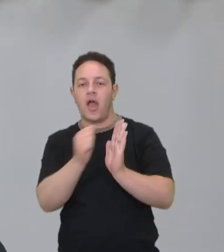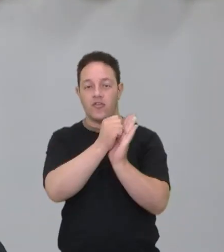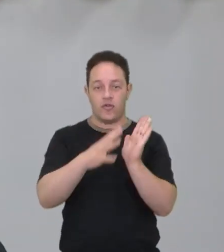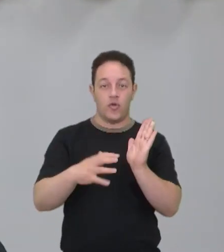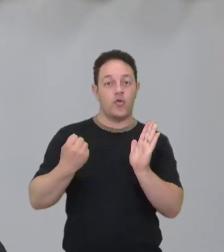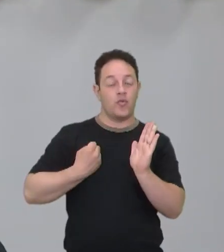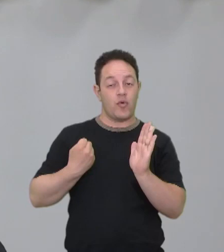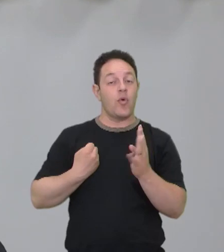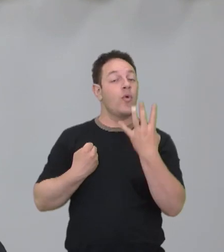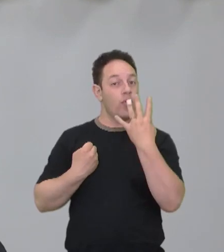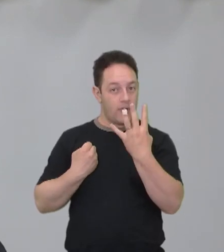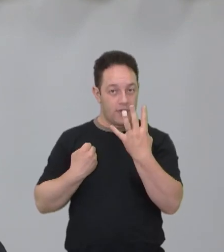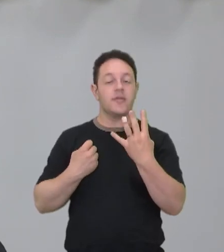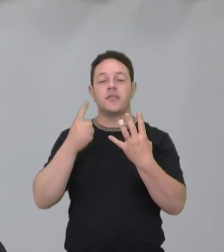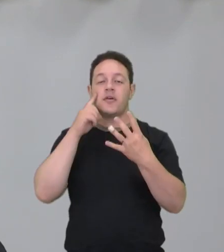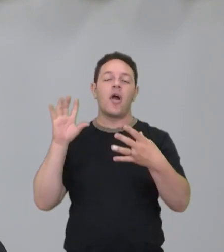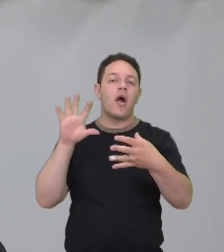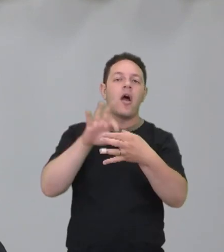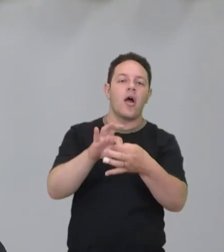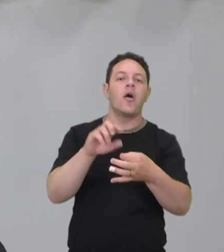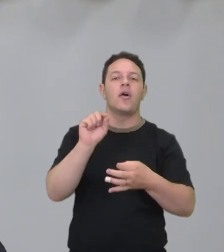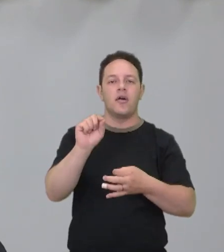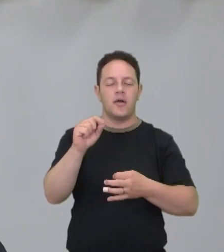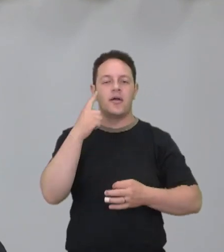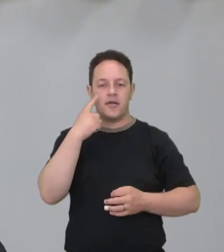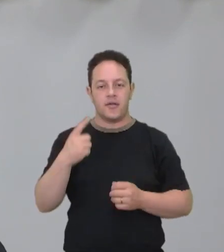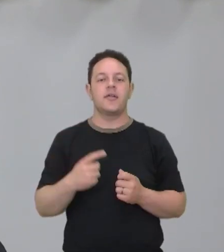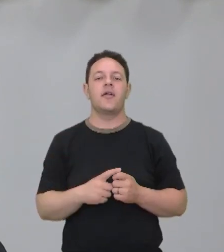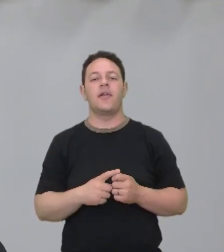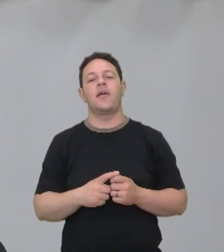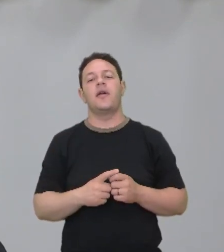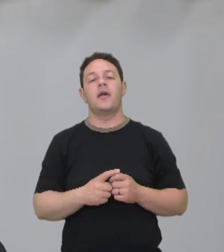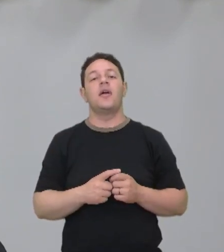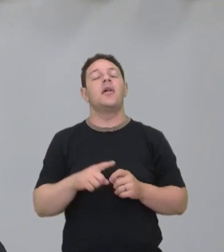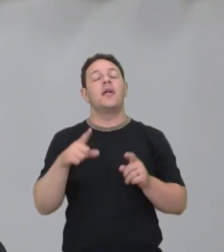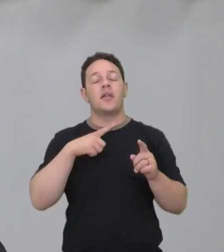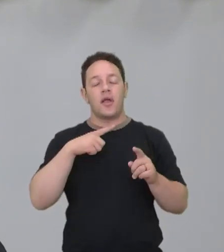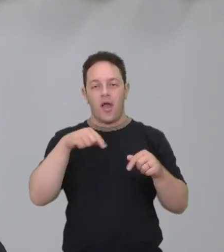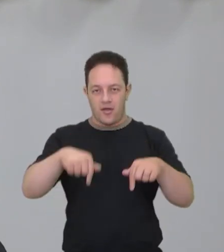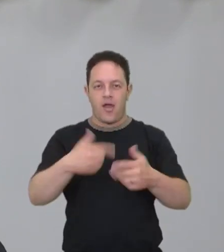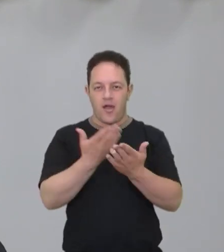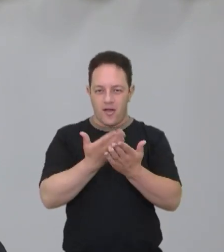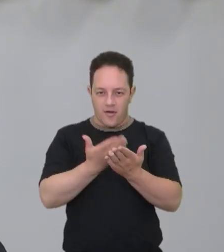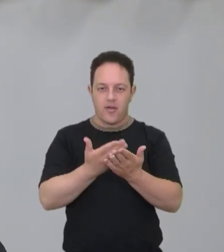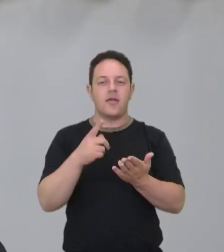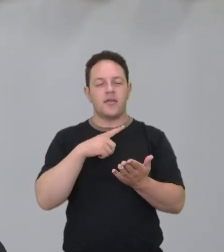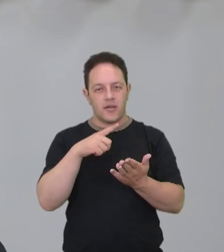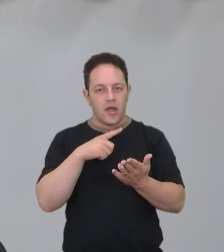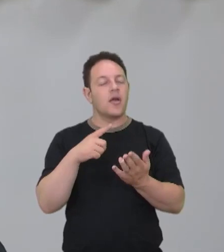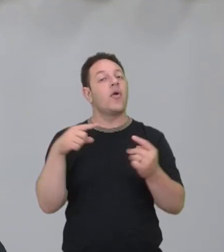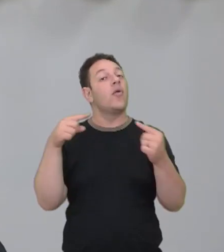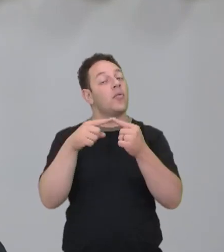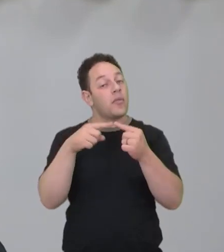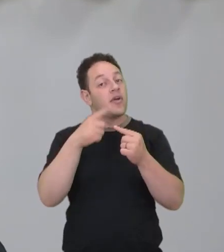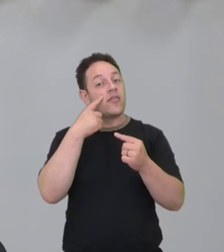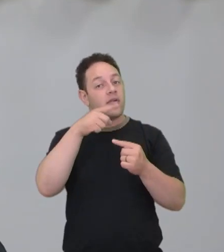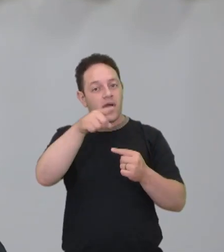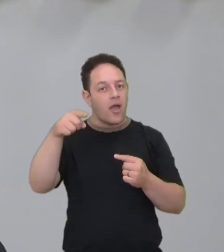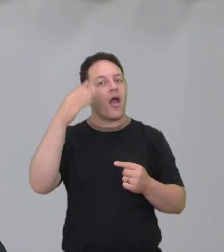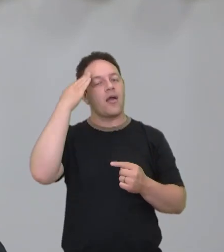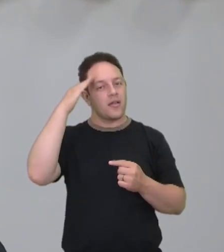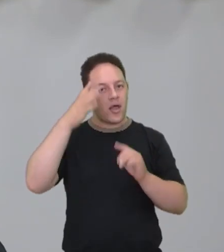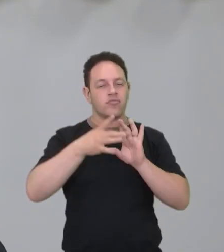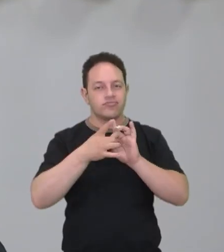4, e fazendo esse link, né, para que vocês também, né, para que essas aulas, na verdade, façam sentido